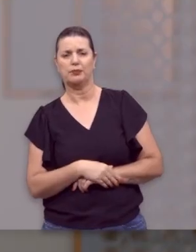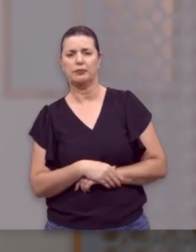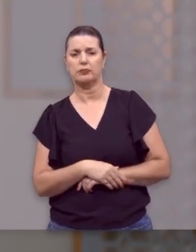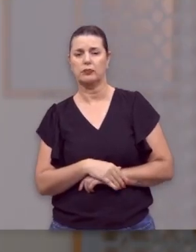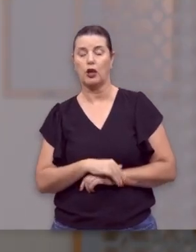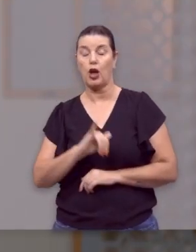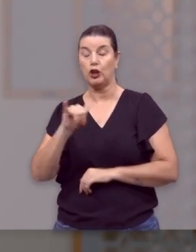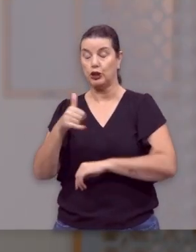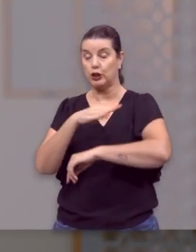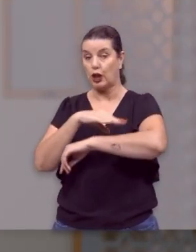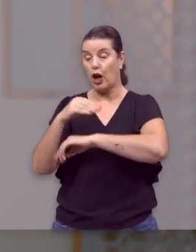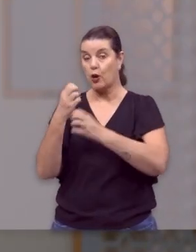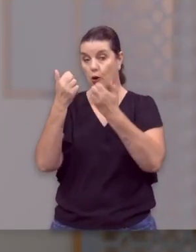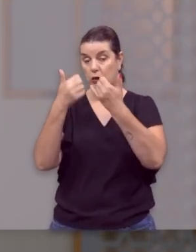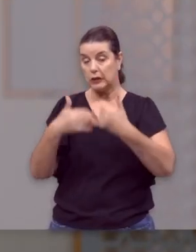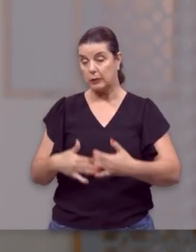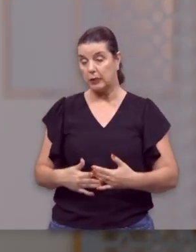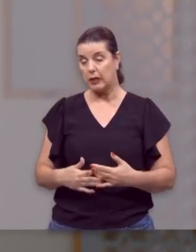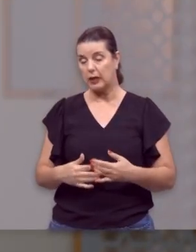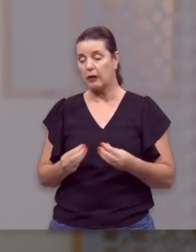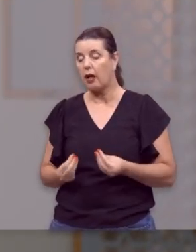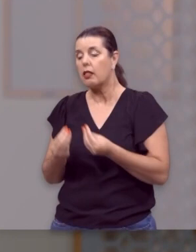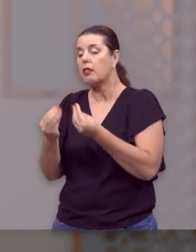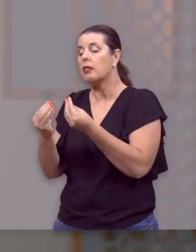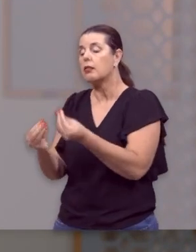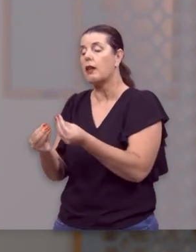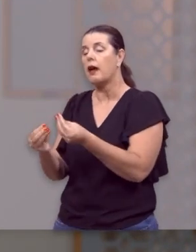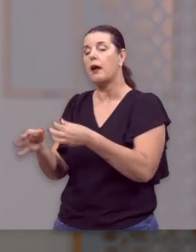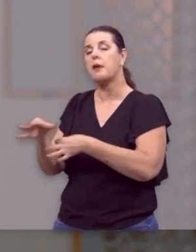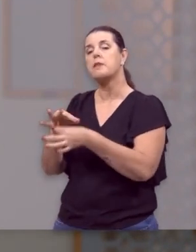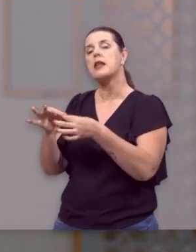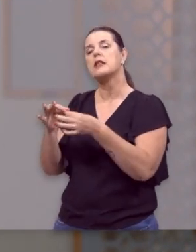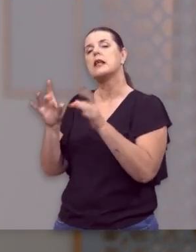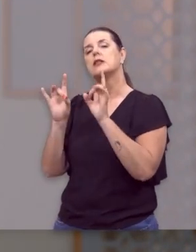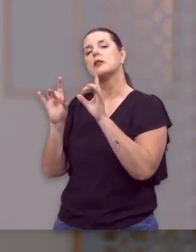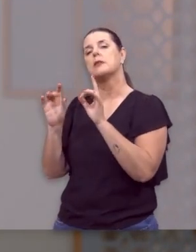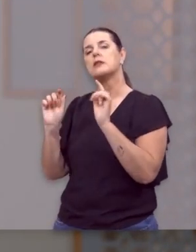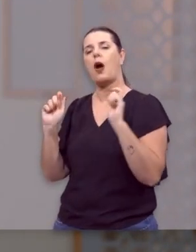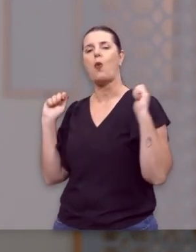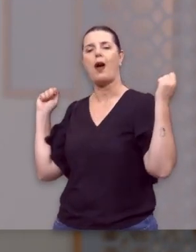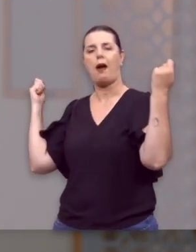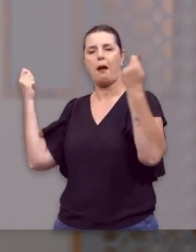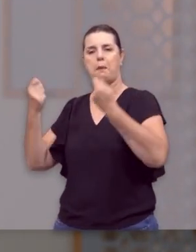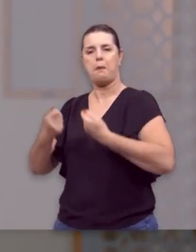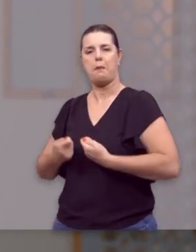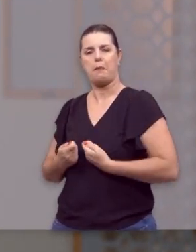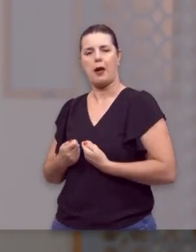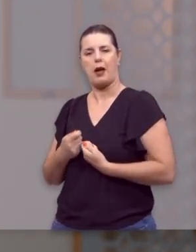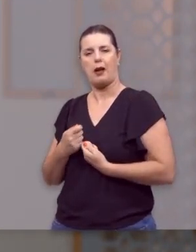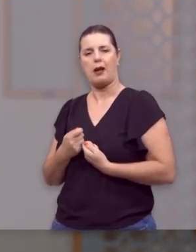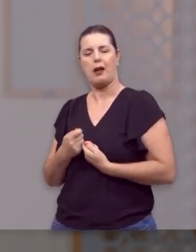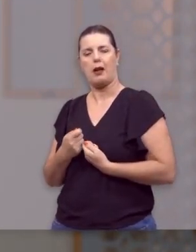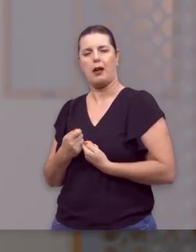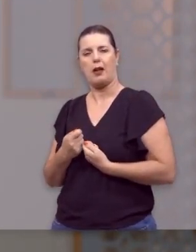Jacó pontuou isso, dando um presente especial para José, que era uma capa, uma